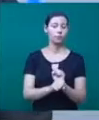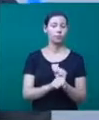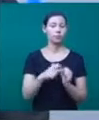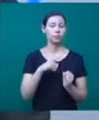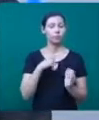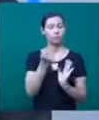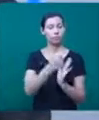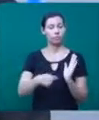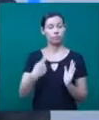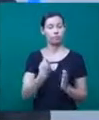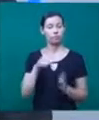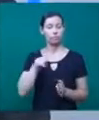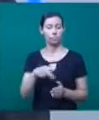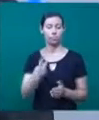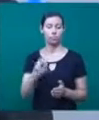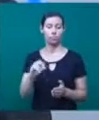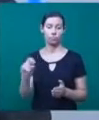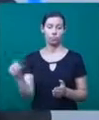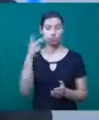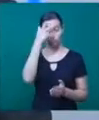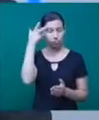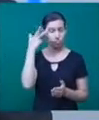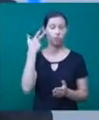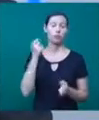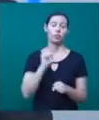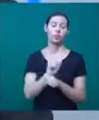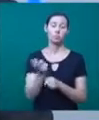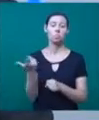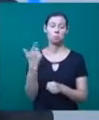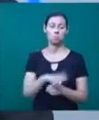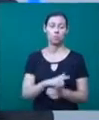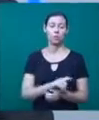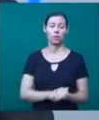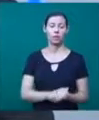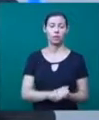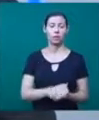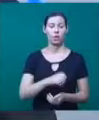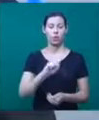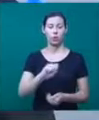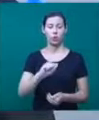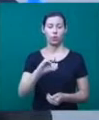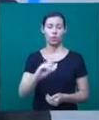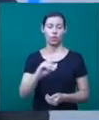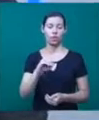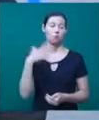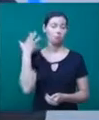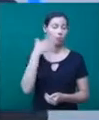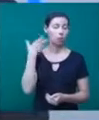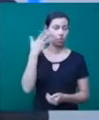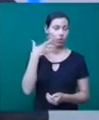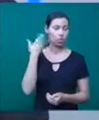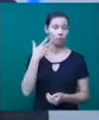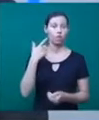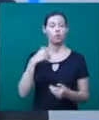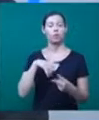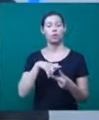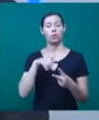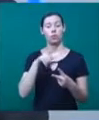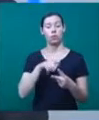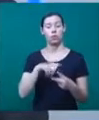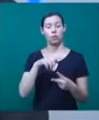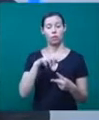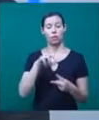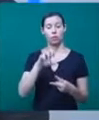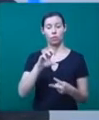né? Já estamos com 1.200 inscritos, temos espaço ainda para mais pessoas. E teremos 80 palestrantes, 40 do Brasil e 40 do exterior. Então, com é